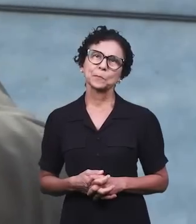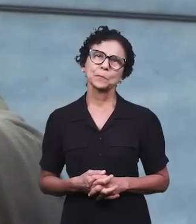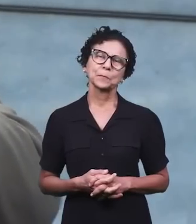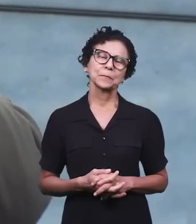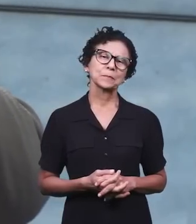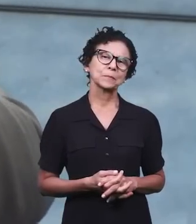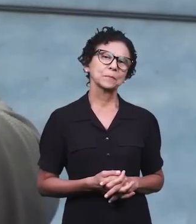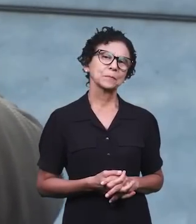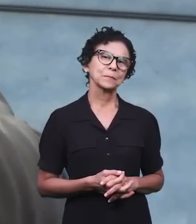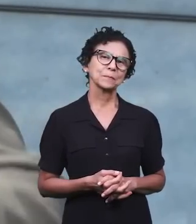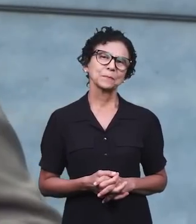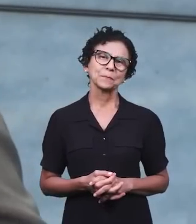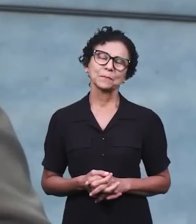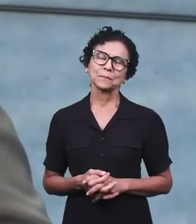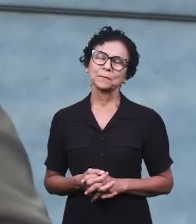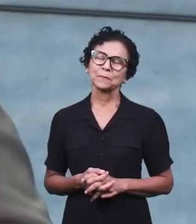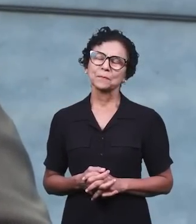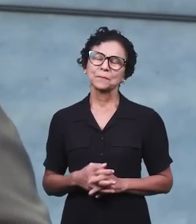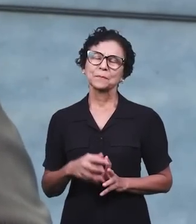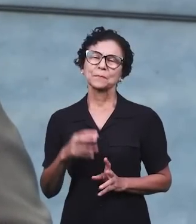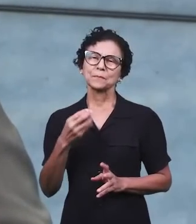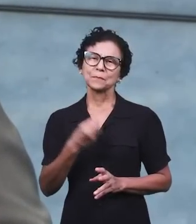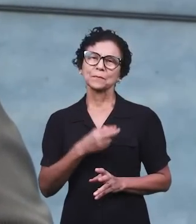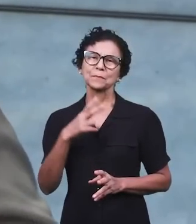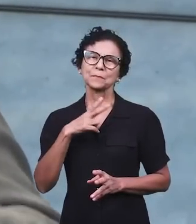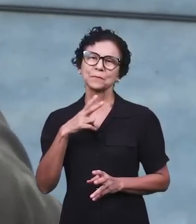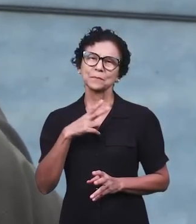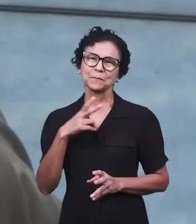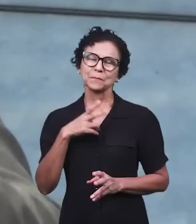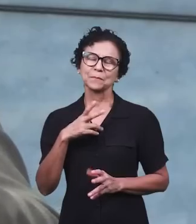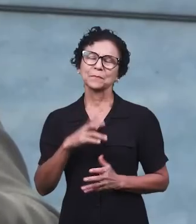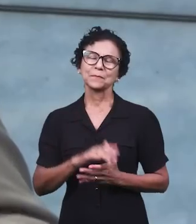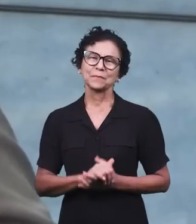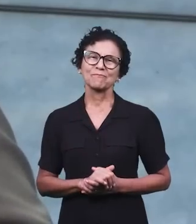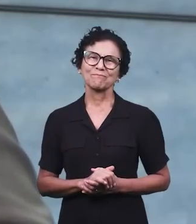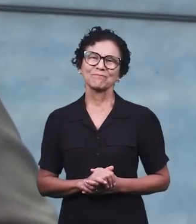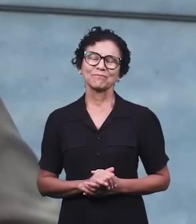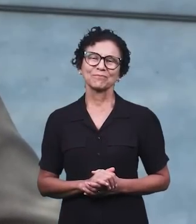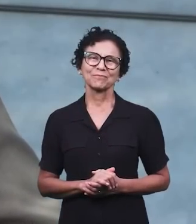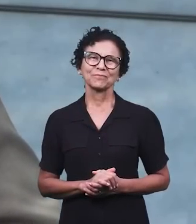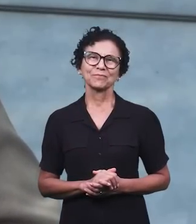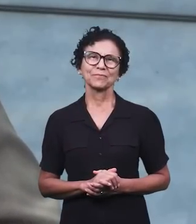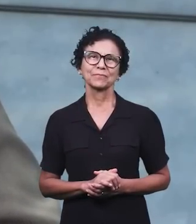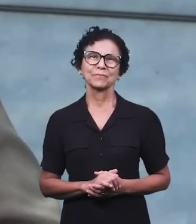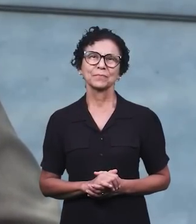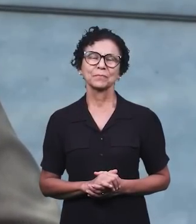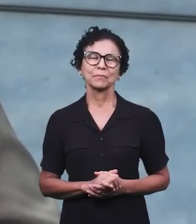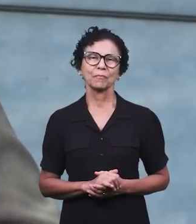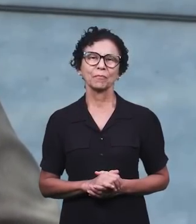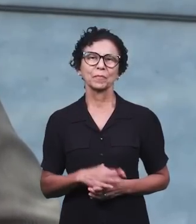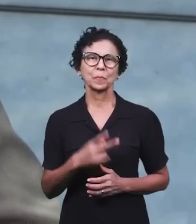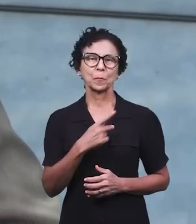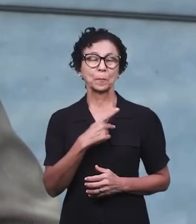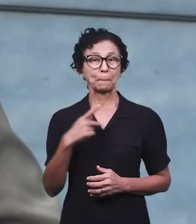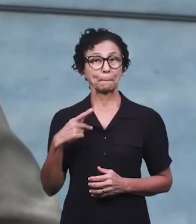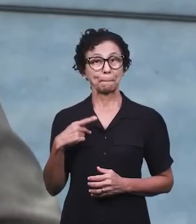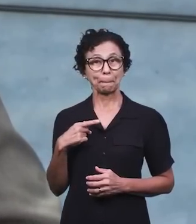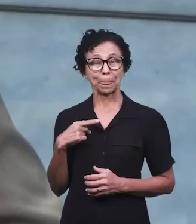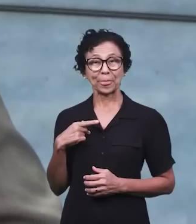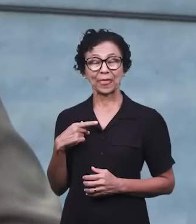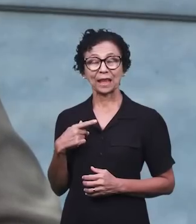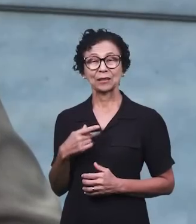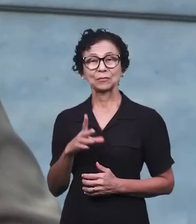estamos tratando aqui, a sua vida, do ponto de vista espiritual. Então, hoje nós temos a participação do pastor Denilson